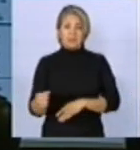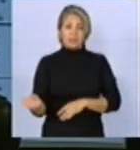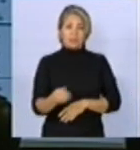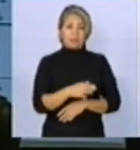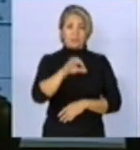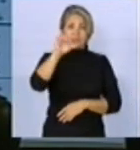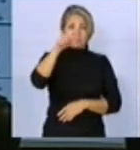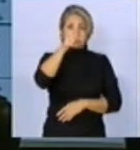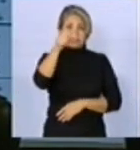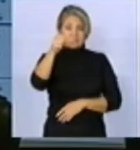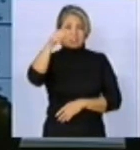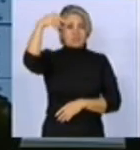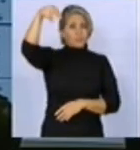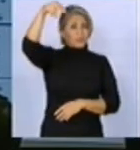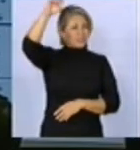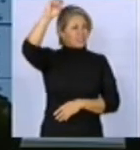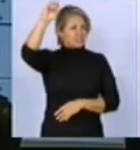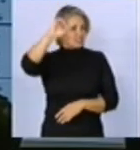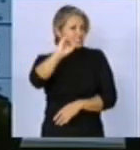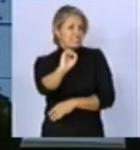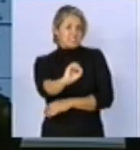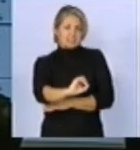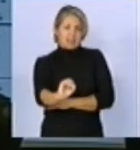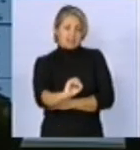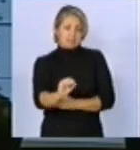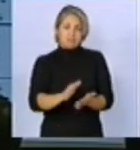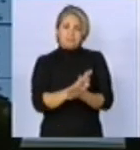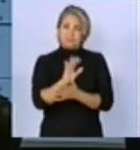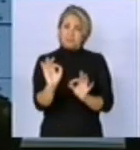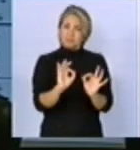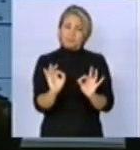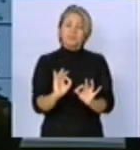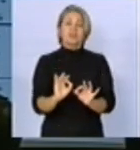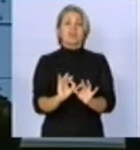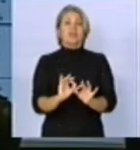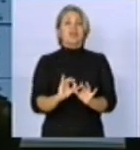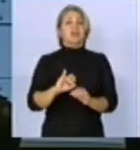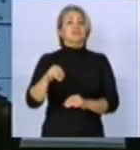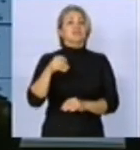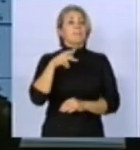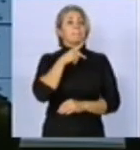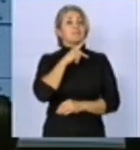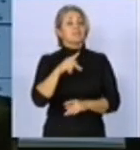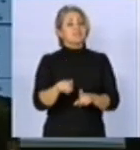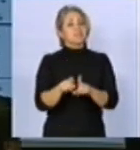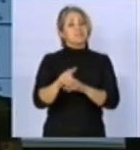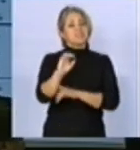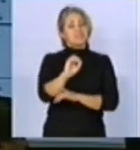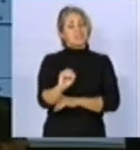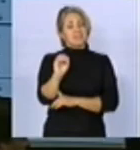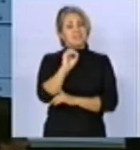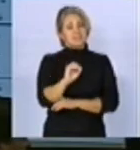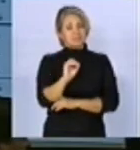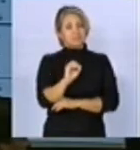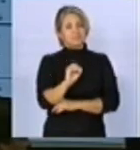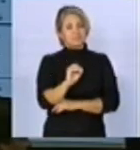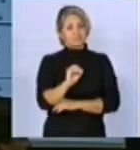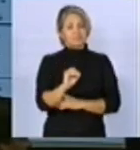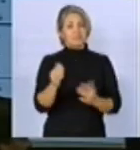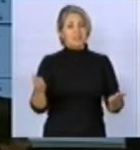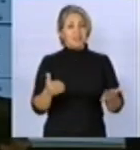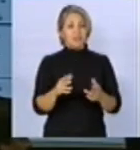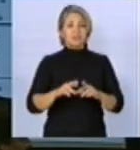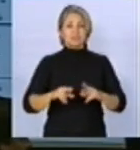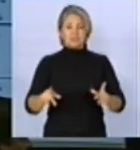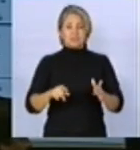97 Nordeste zero não tem nenhum da gente dele João Pessoa zero Maceió zero em Recife 0 quer dizer que o pelos dados pessoais